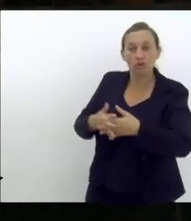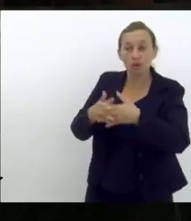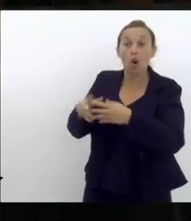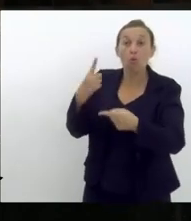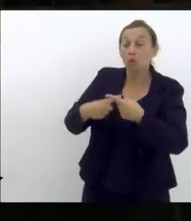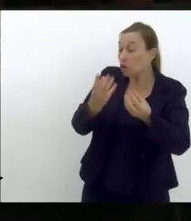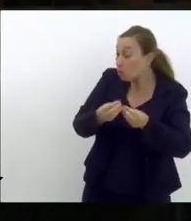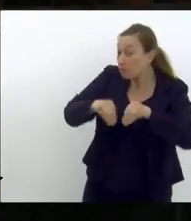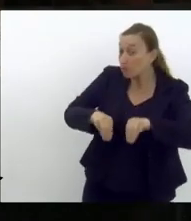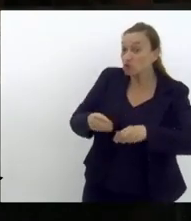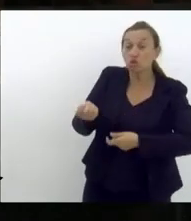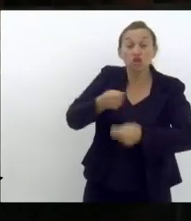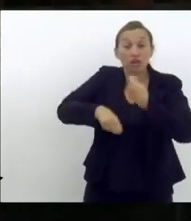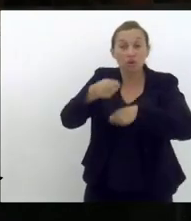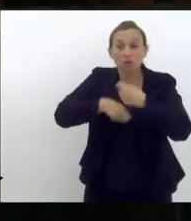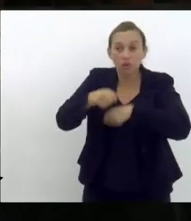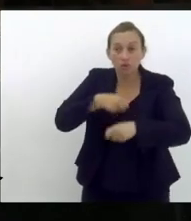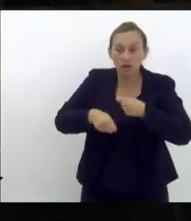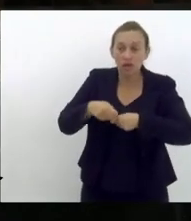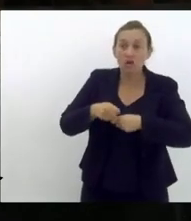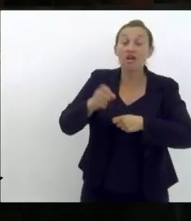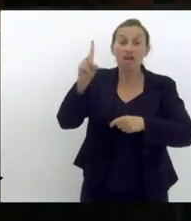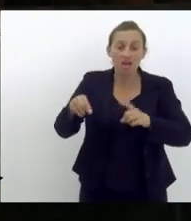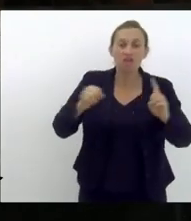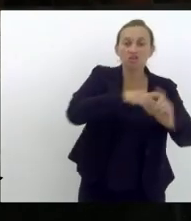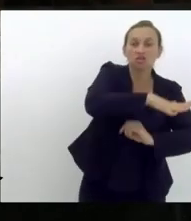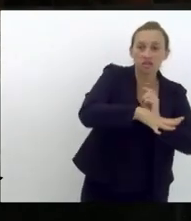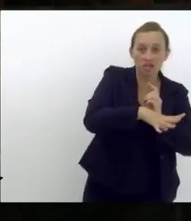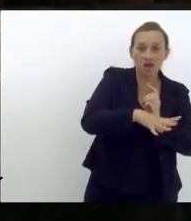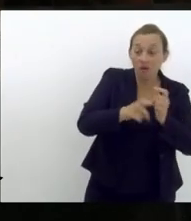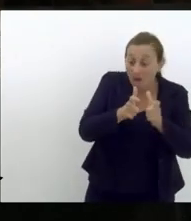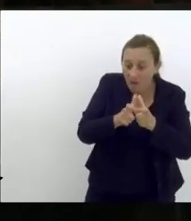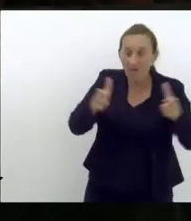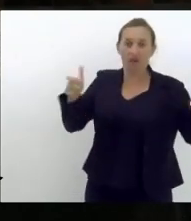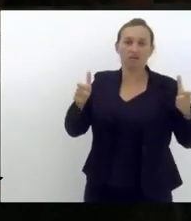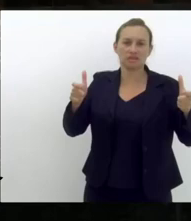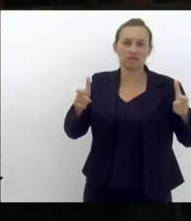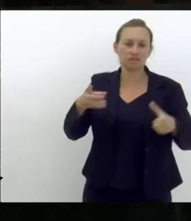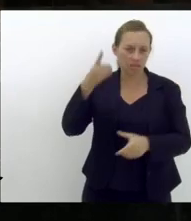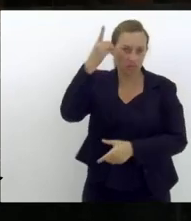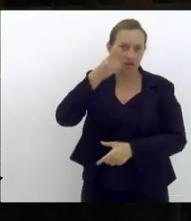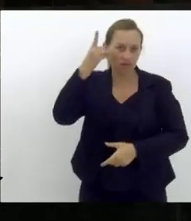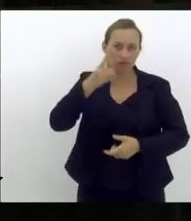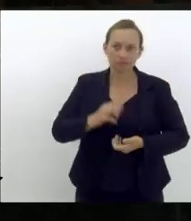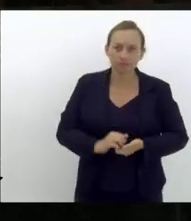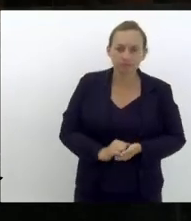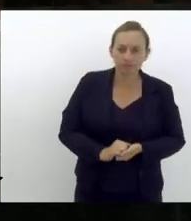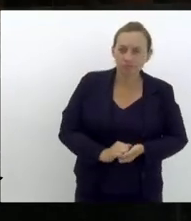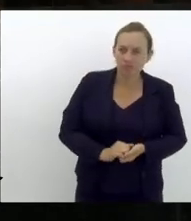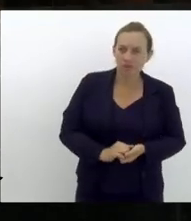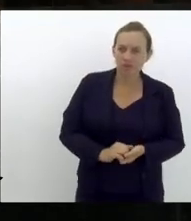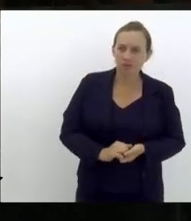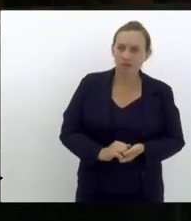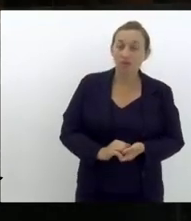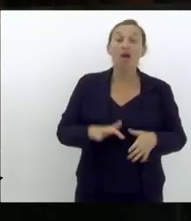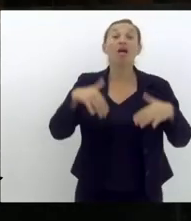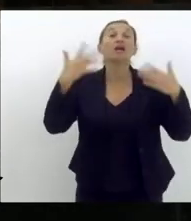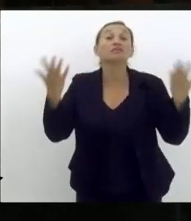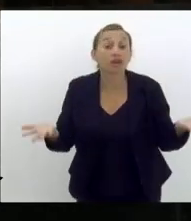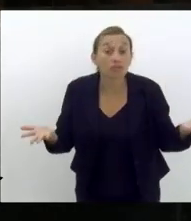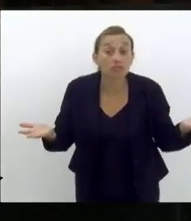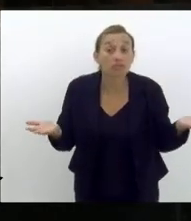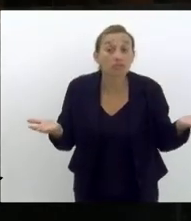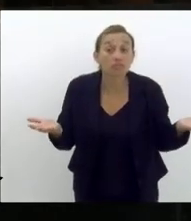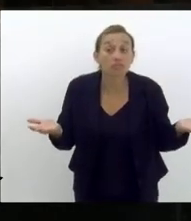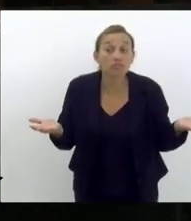o prejuízo econômico e social é gigantesco deputada então